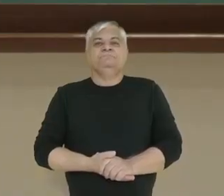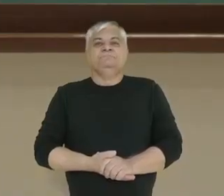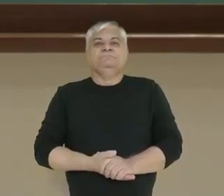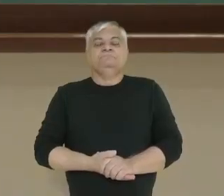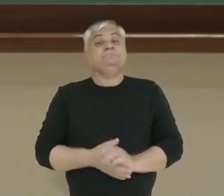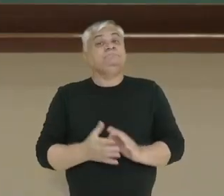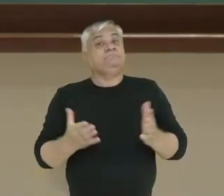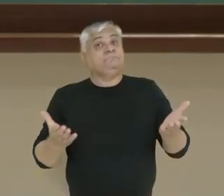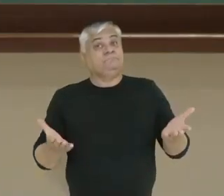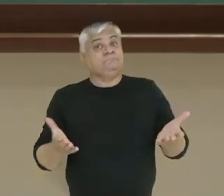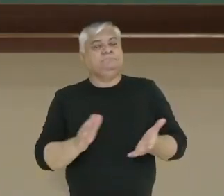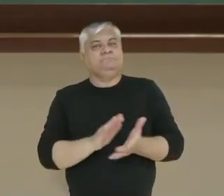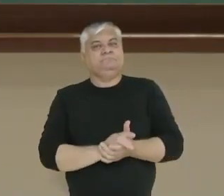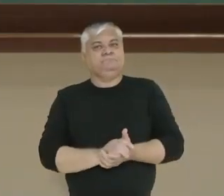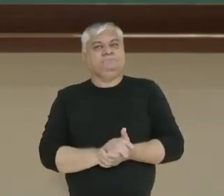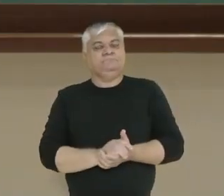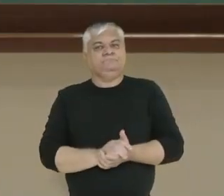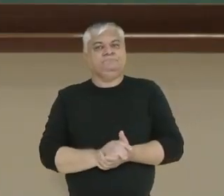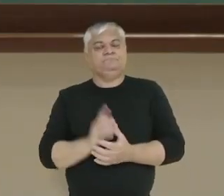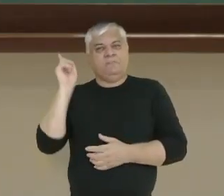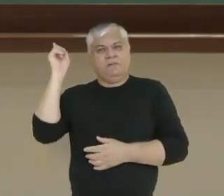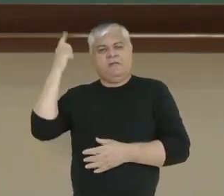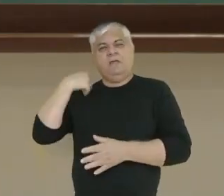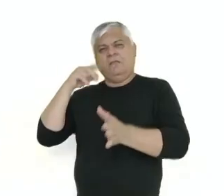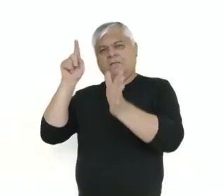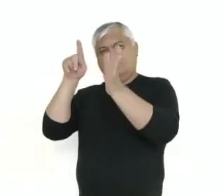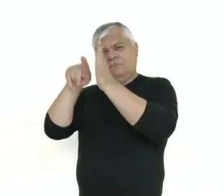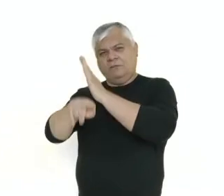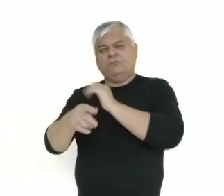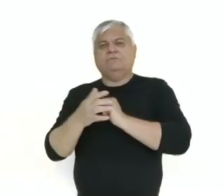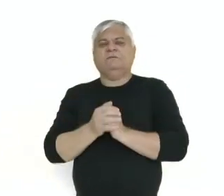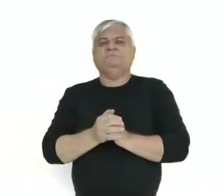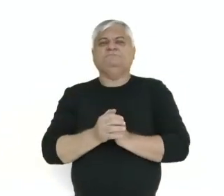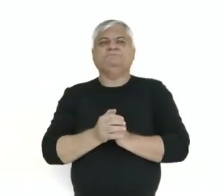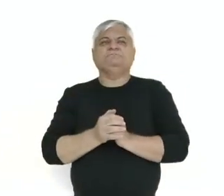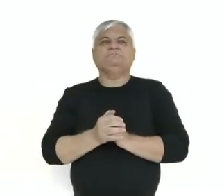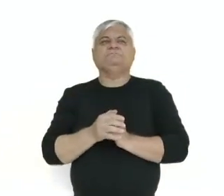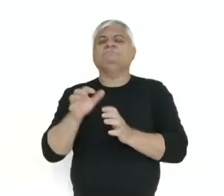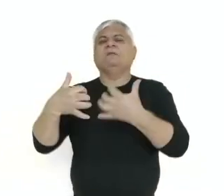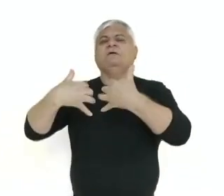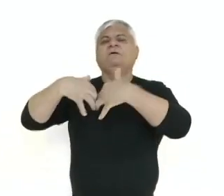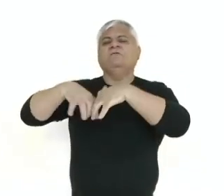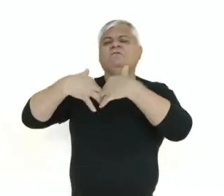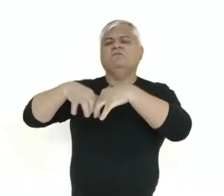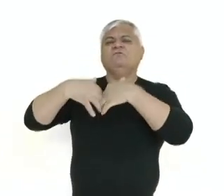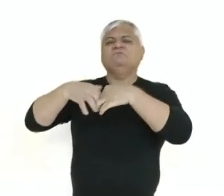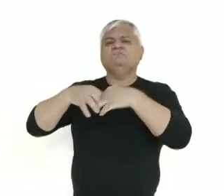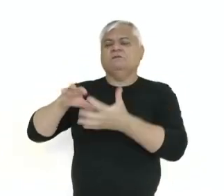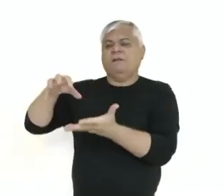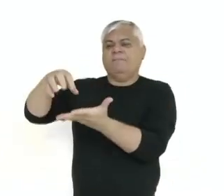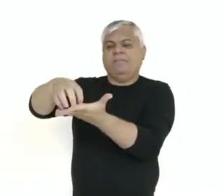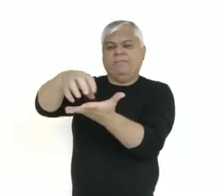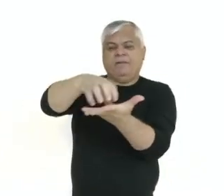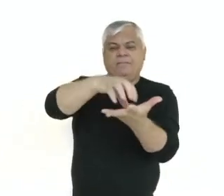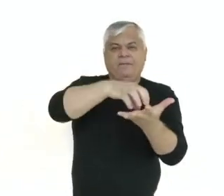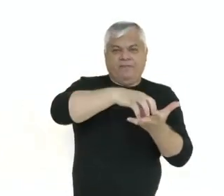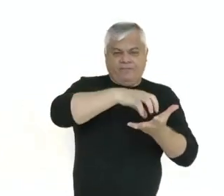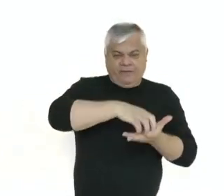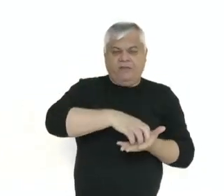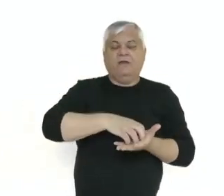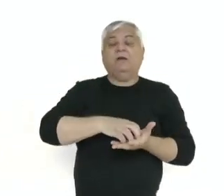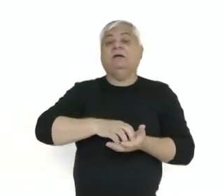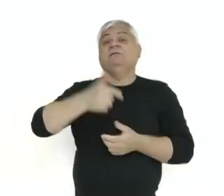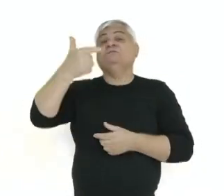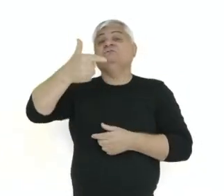Então, pessoal, olha só, aqui a pergunta diz o seguinte: como funcionavam os aldeamentos criados durante o